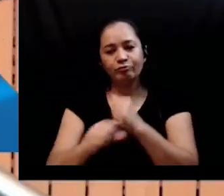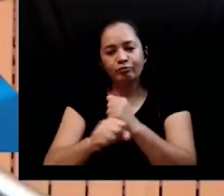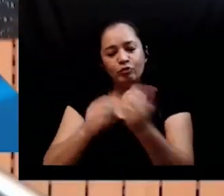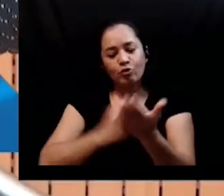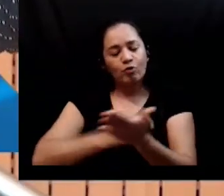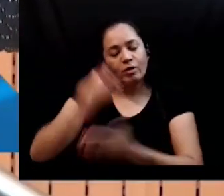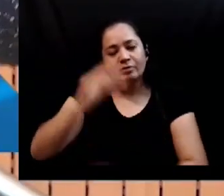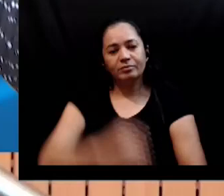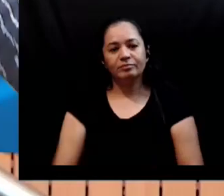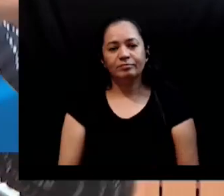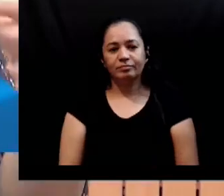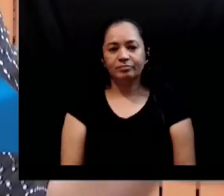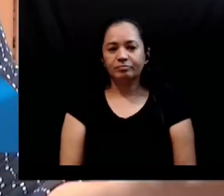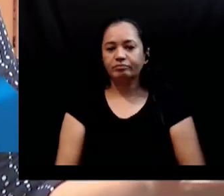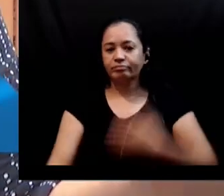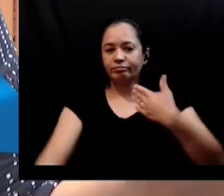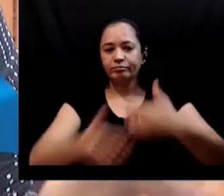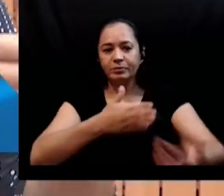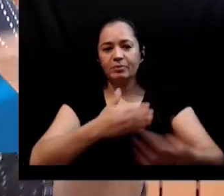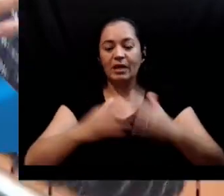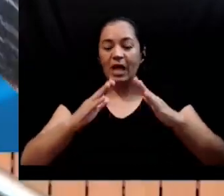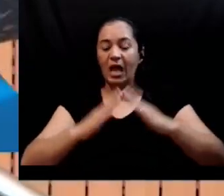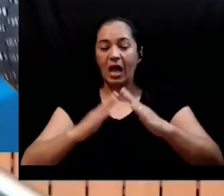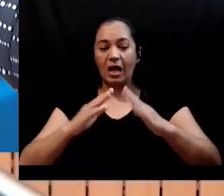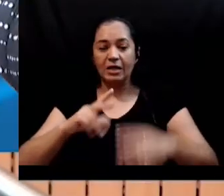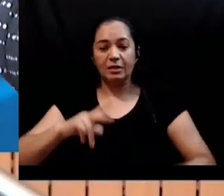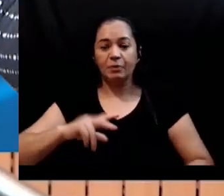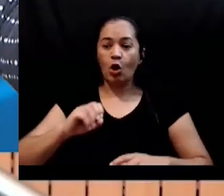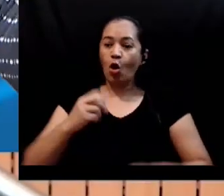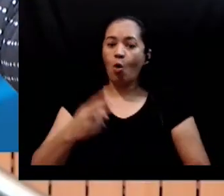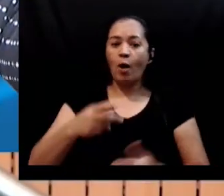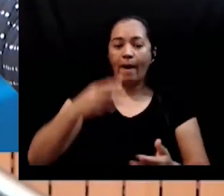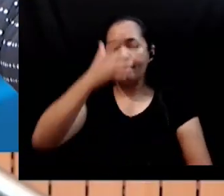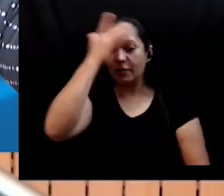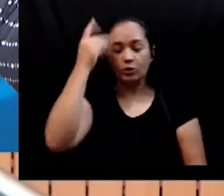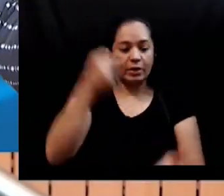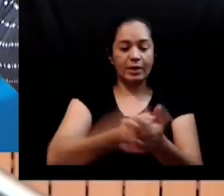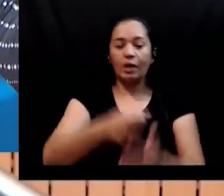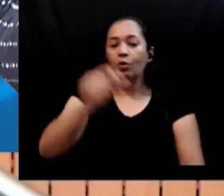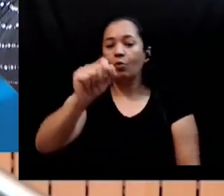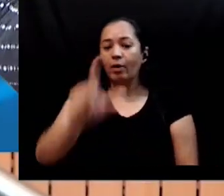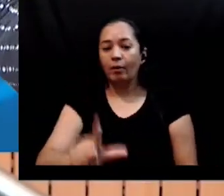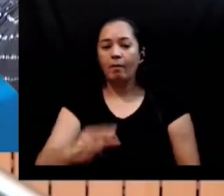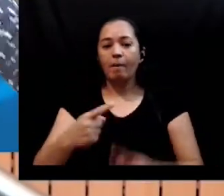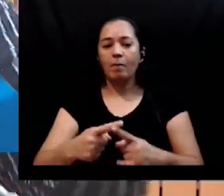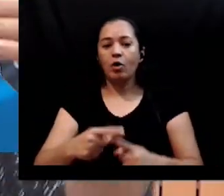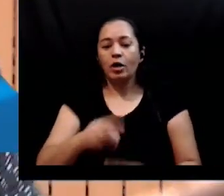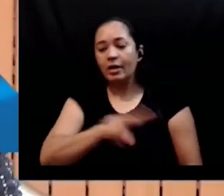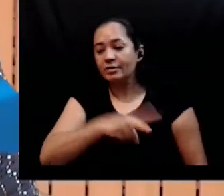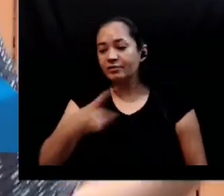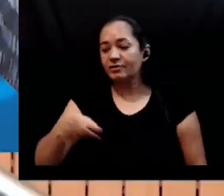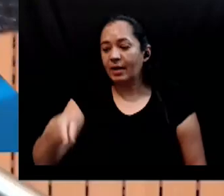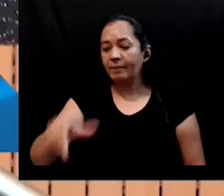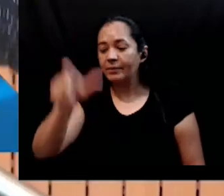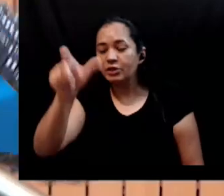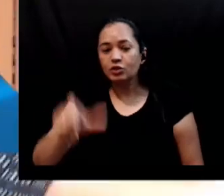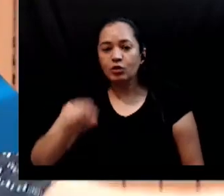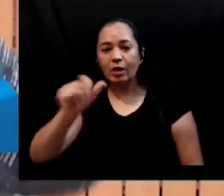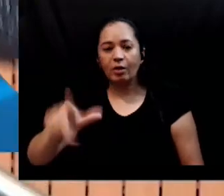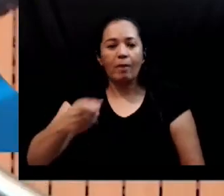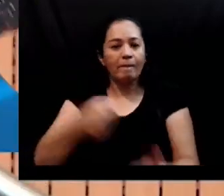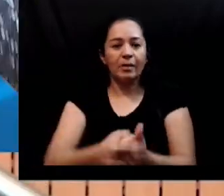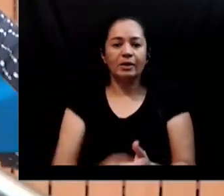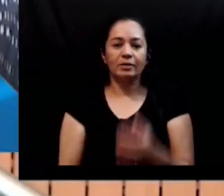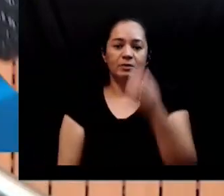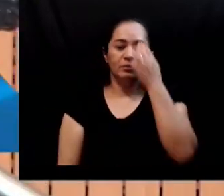seja quem tem casa própria, seja quem paga aluguel, porque o custo é transferido para quem paga aluguel. Ao mesmo tempo, essa casa